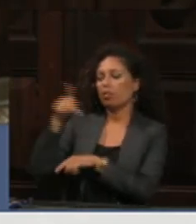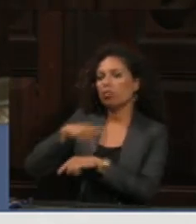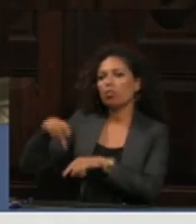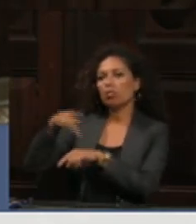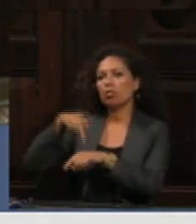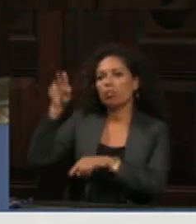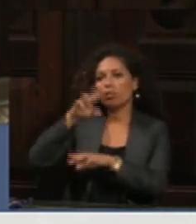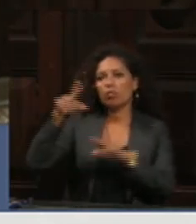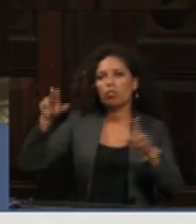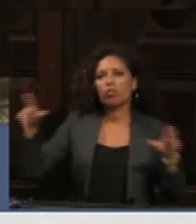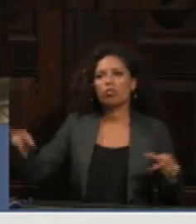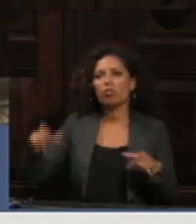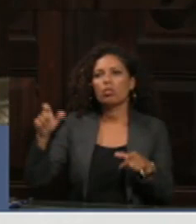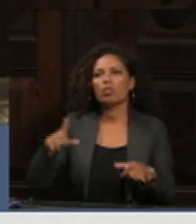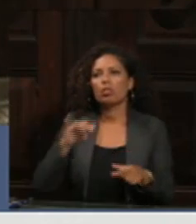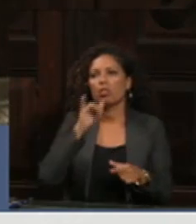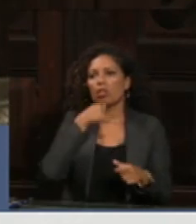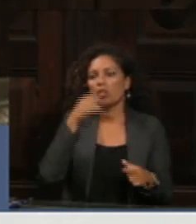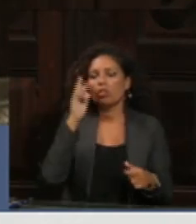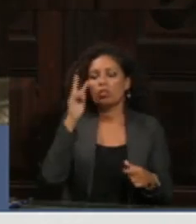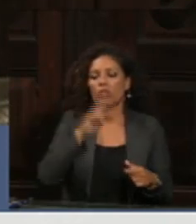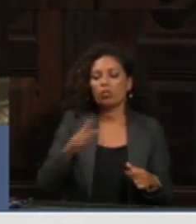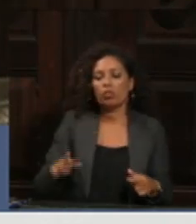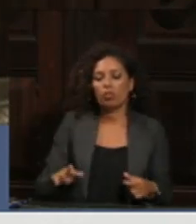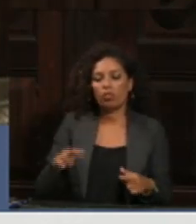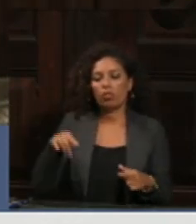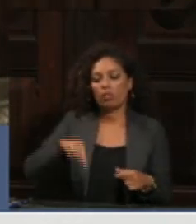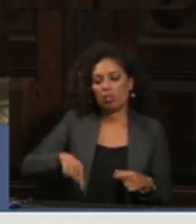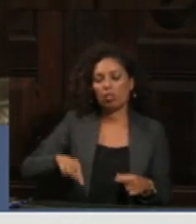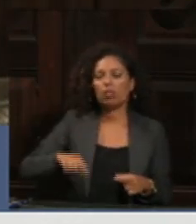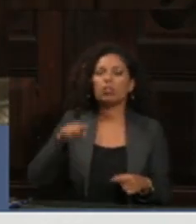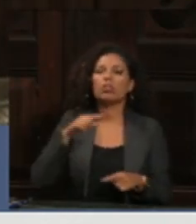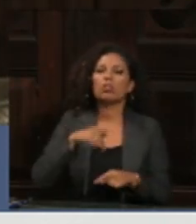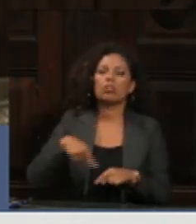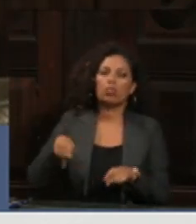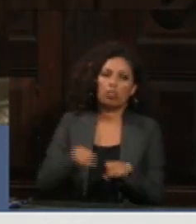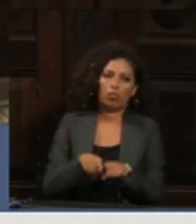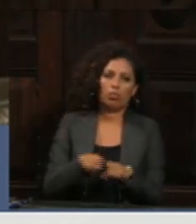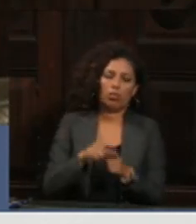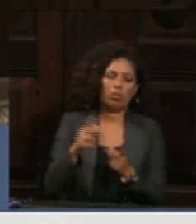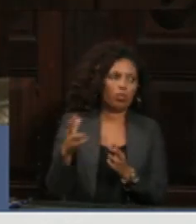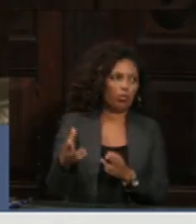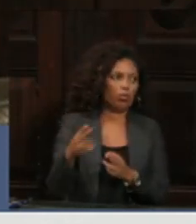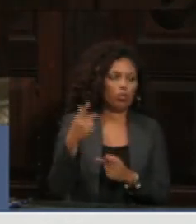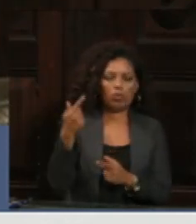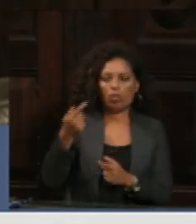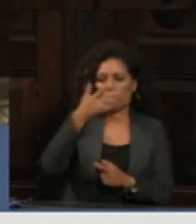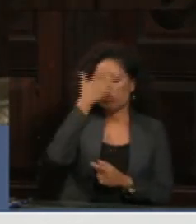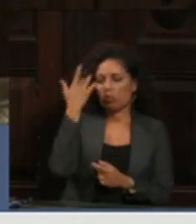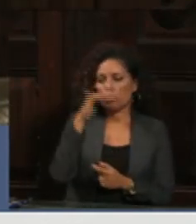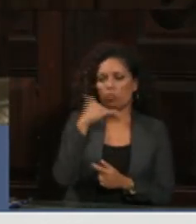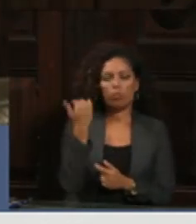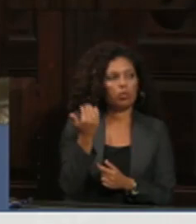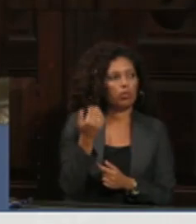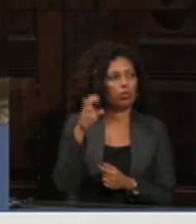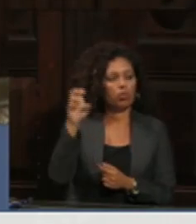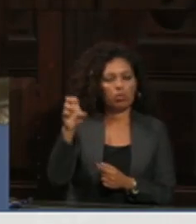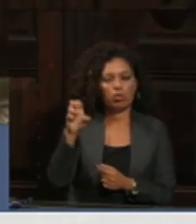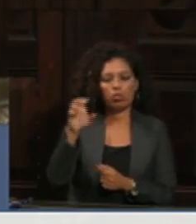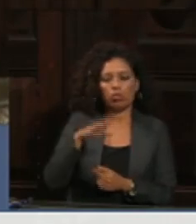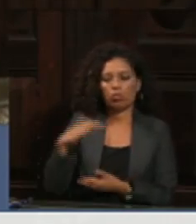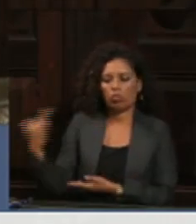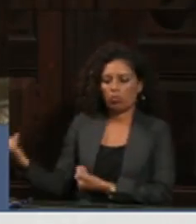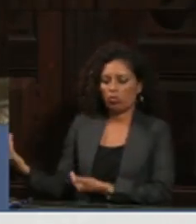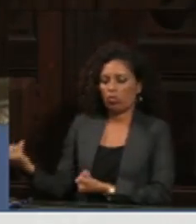que, infelizmente, tem acontecido, de certa forma, também no nosso país. Foram 7 mortes, 5 alunos,